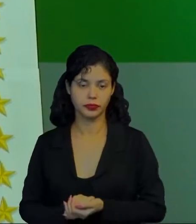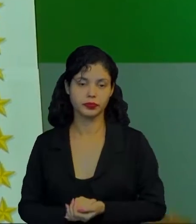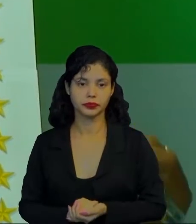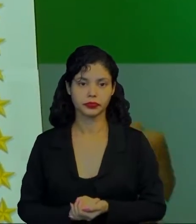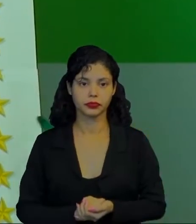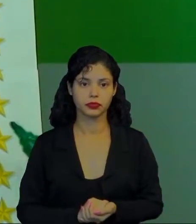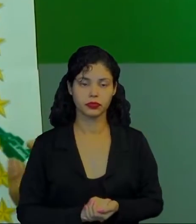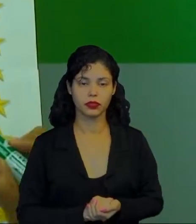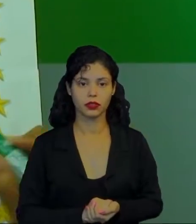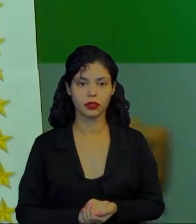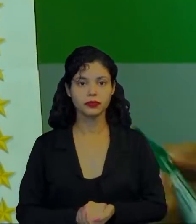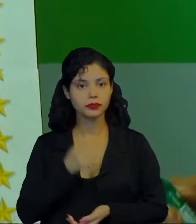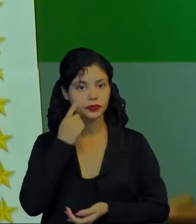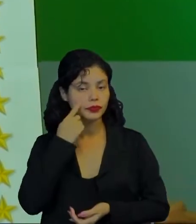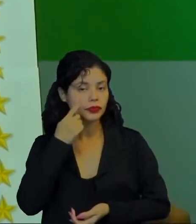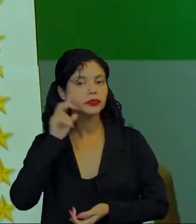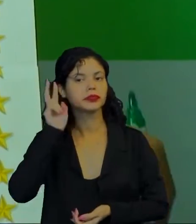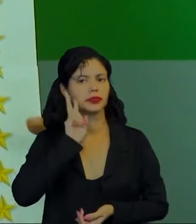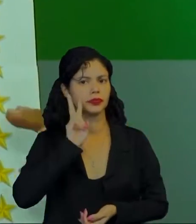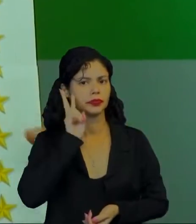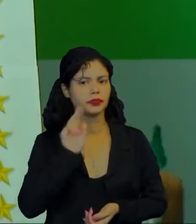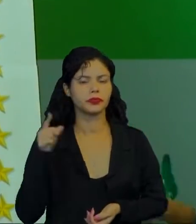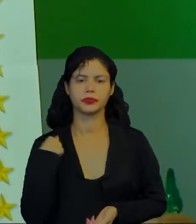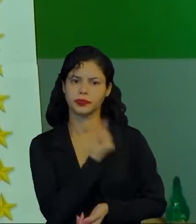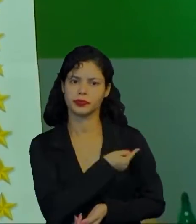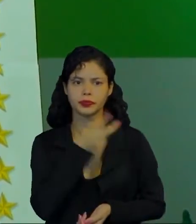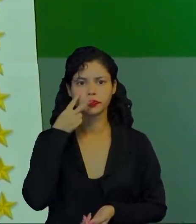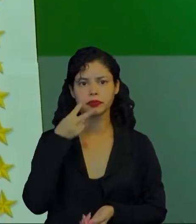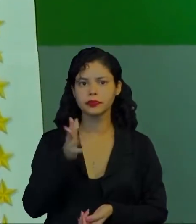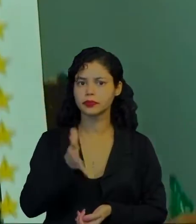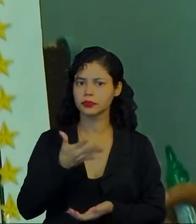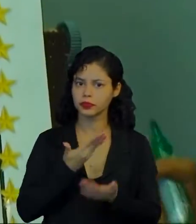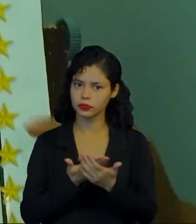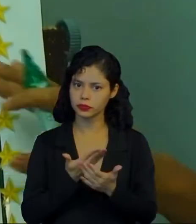Aí, vocês lembram que nós já vimos na nossa